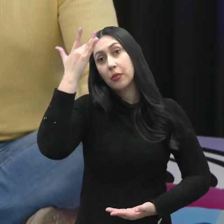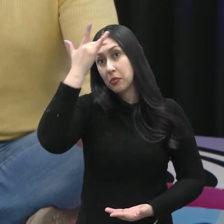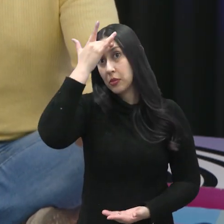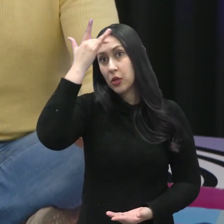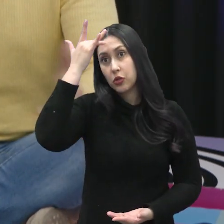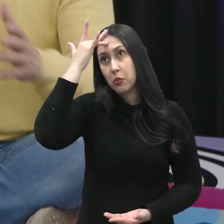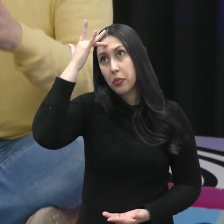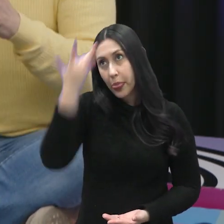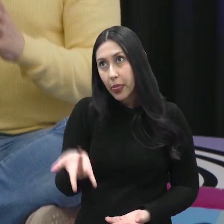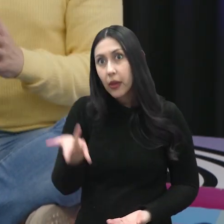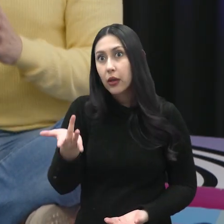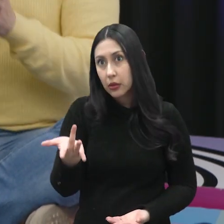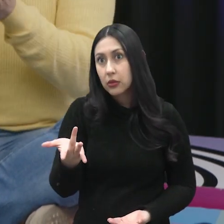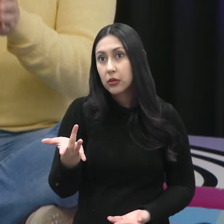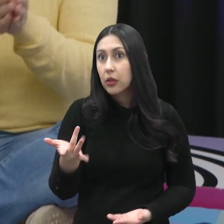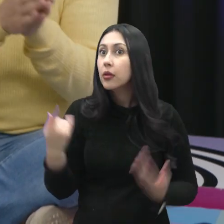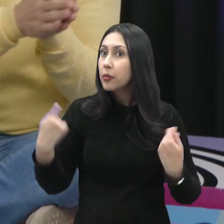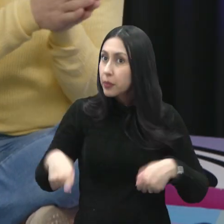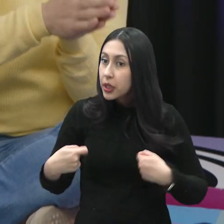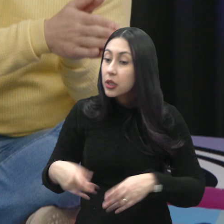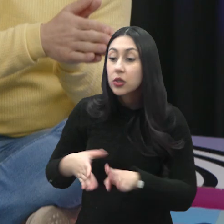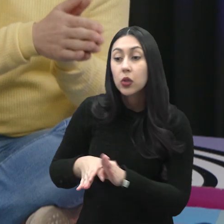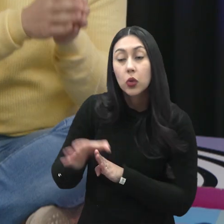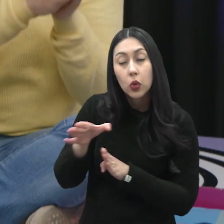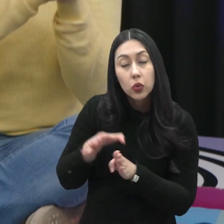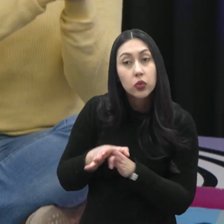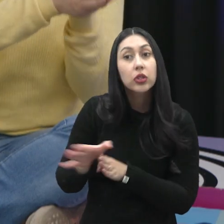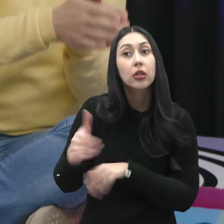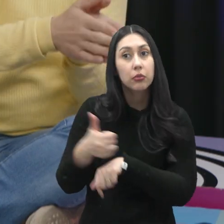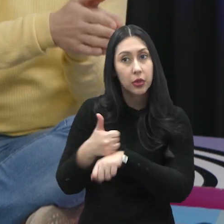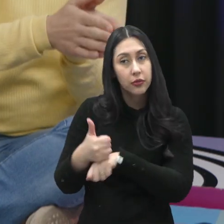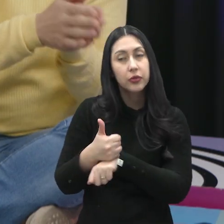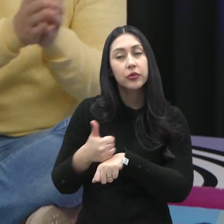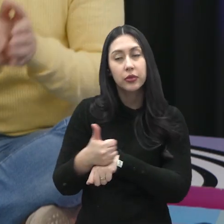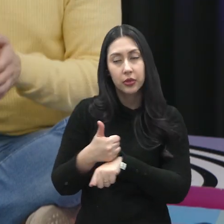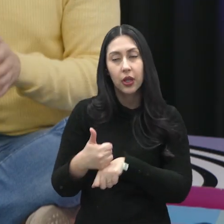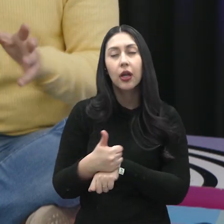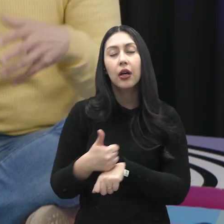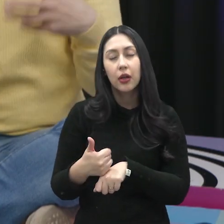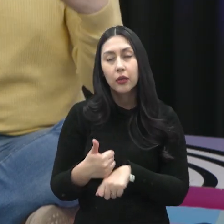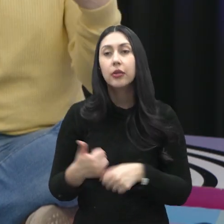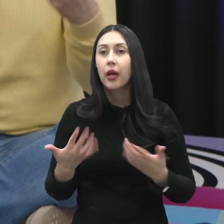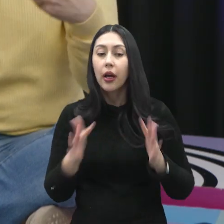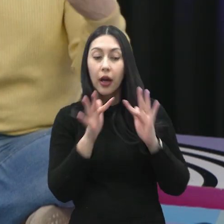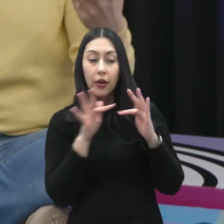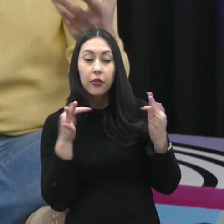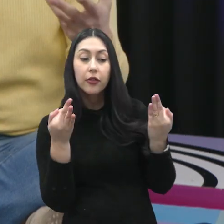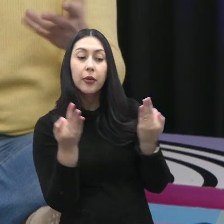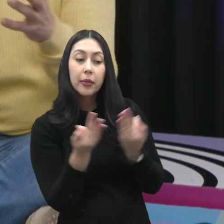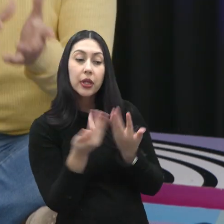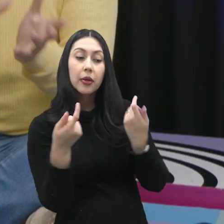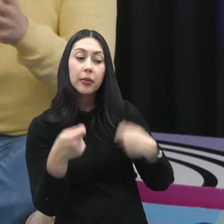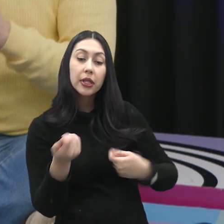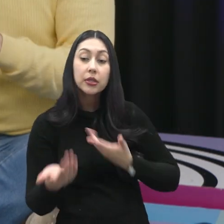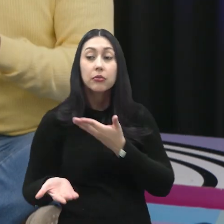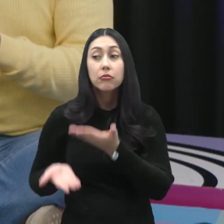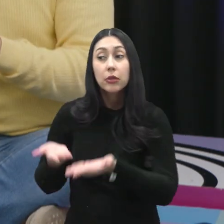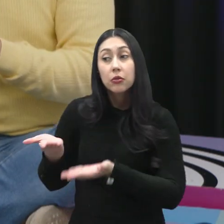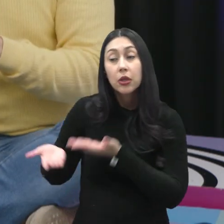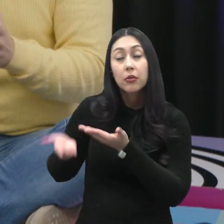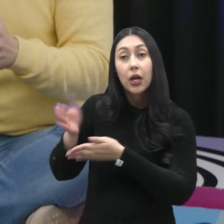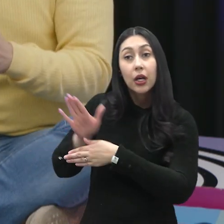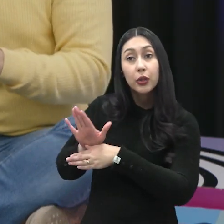socialmente inaceitável, a gente já sabe que essa pessoa precisa de uma orientação profissional, né? Ali a família, os amigos ao redor vão ter que